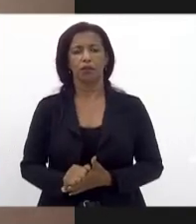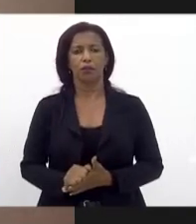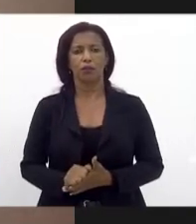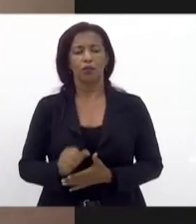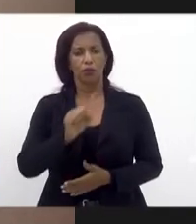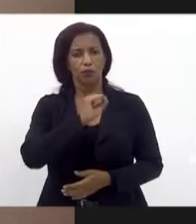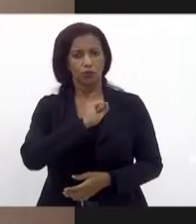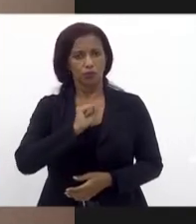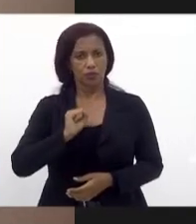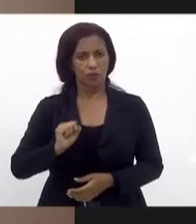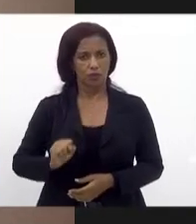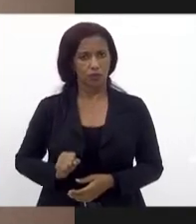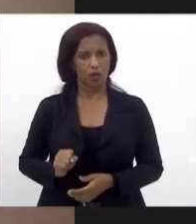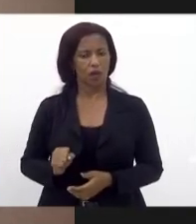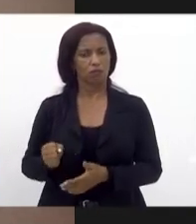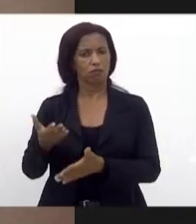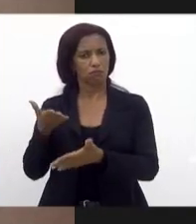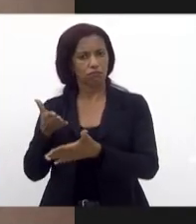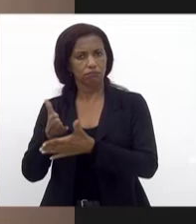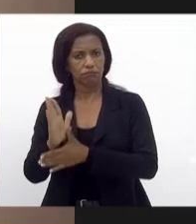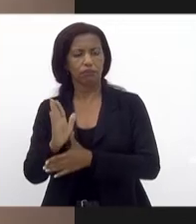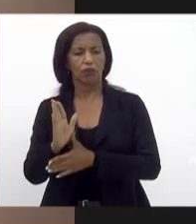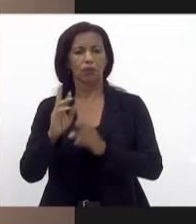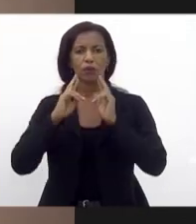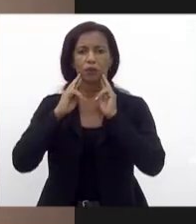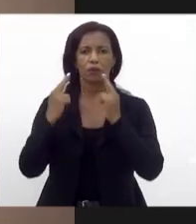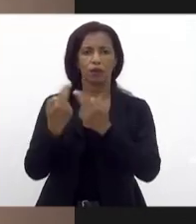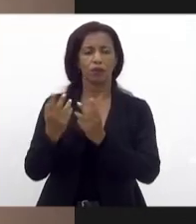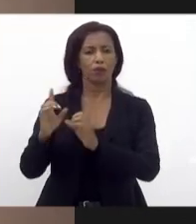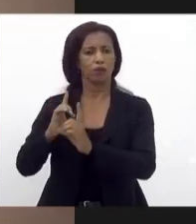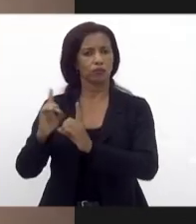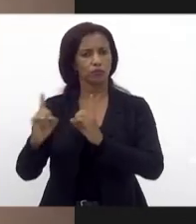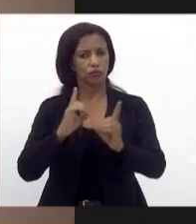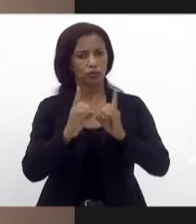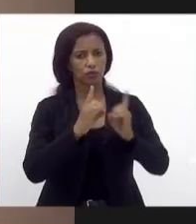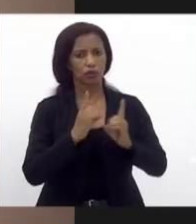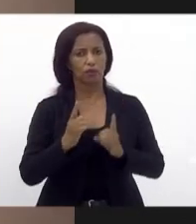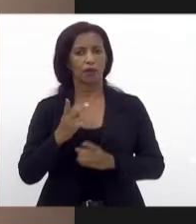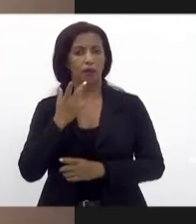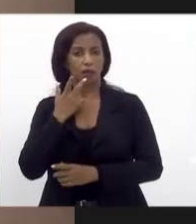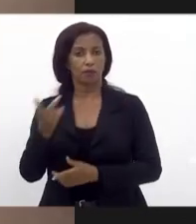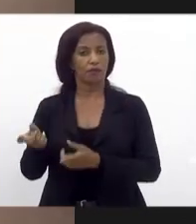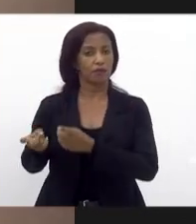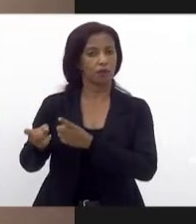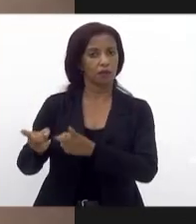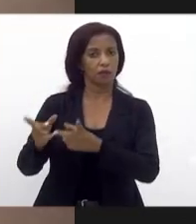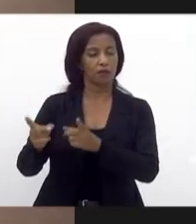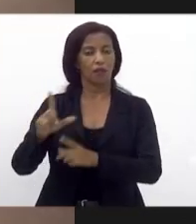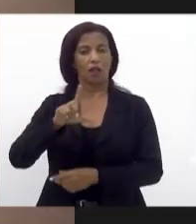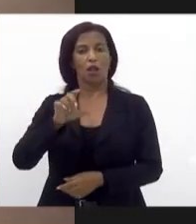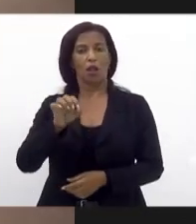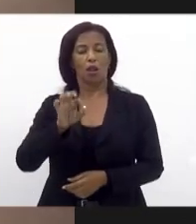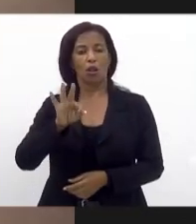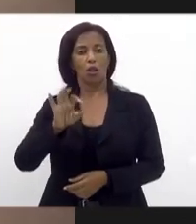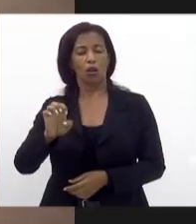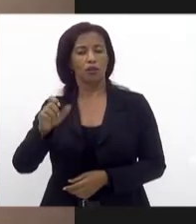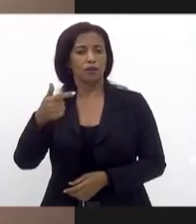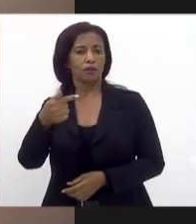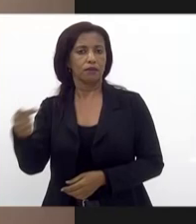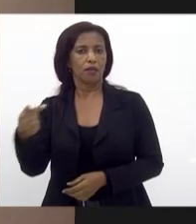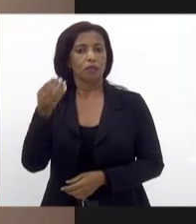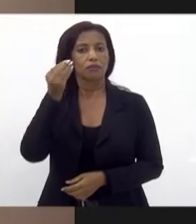por requerimento meu, aprovou uma sessão de debate temático a respeito da concessão do lote 7. Para quem